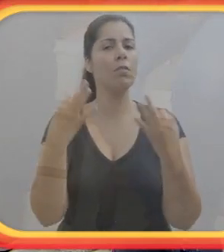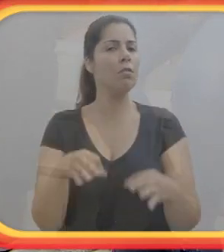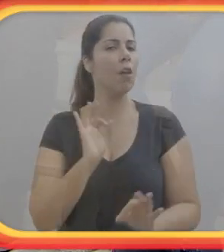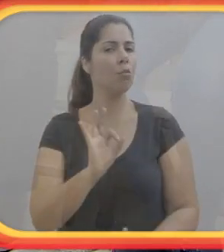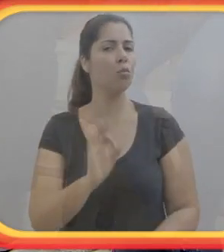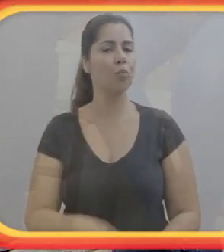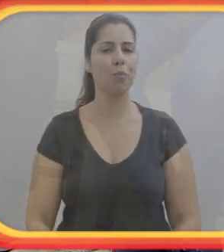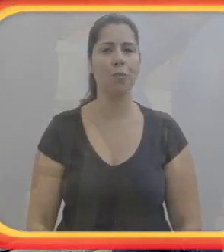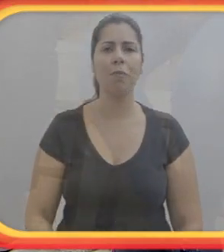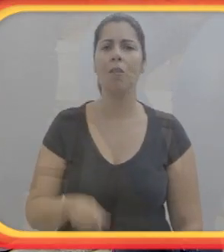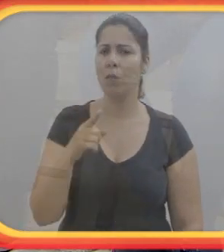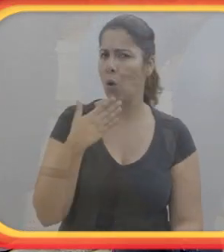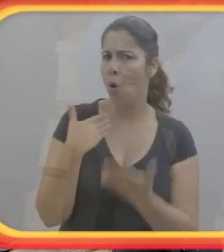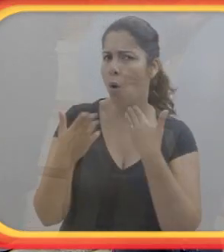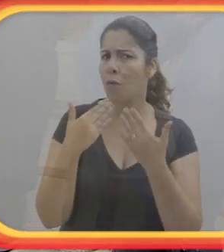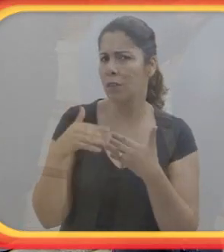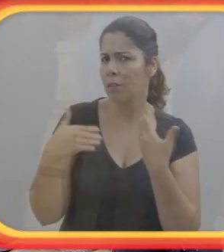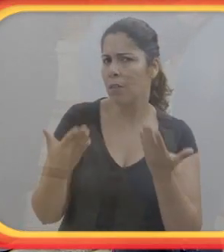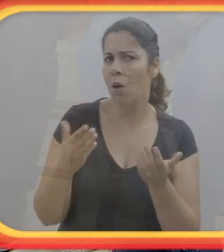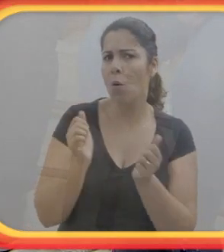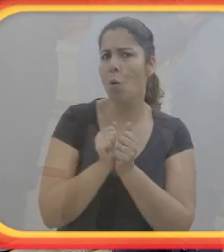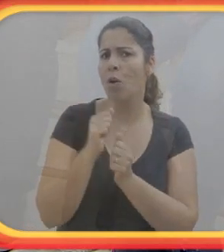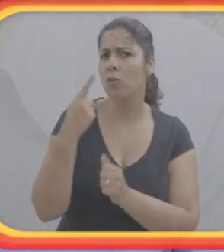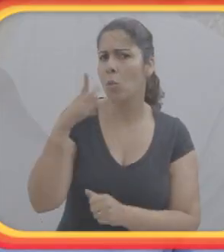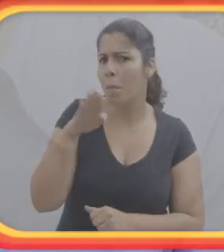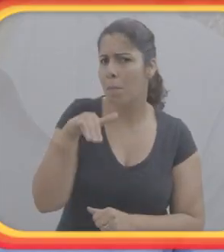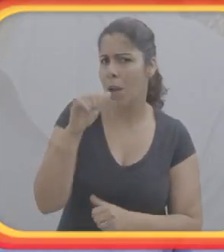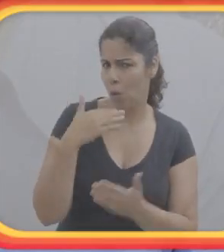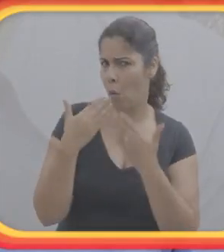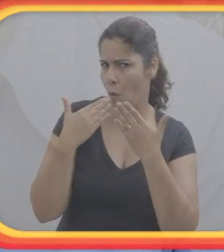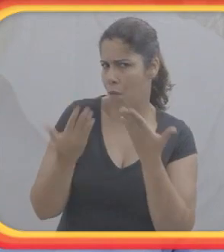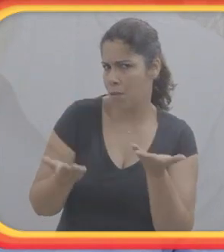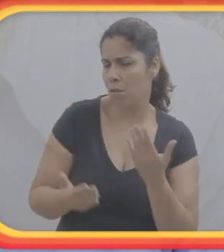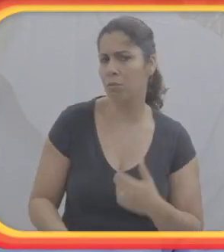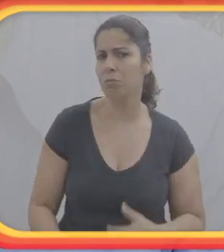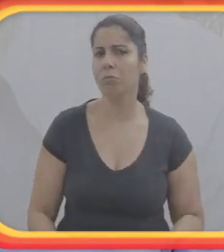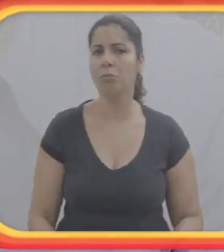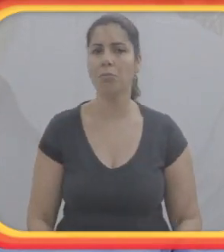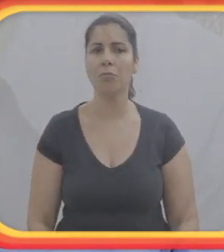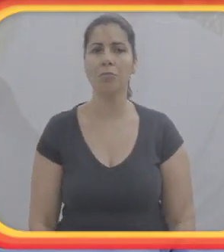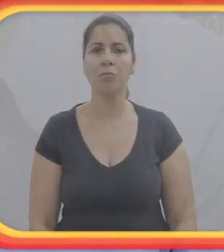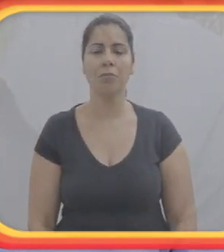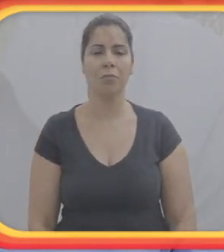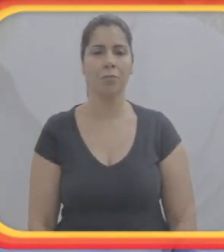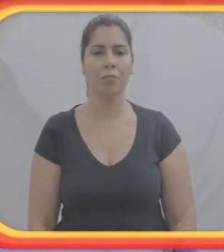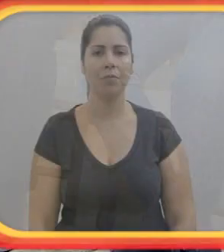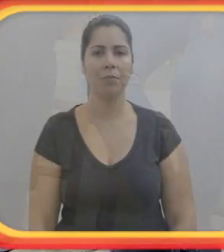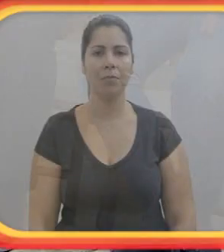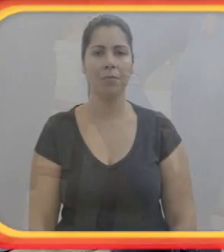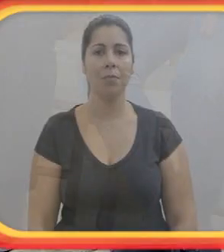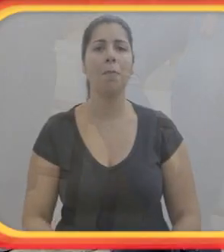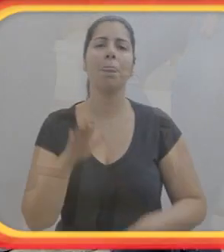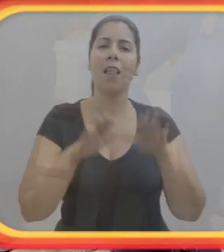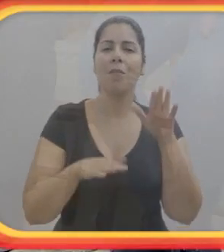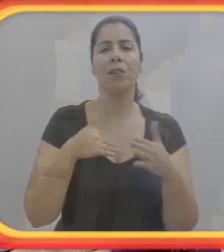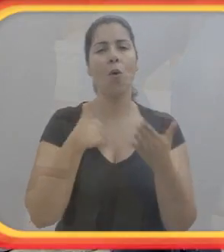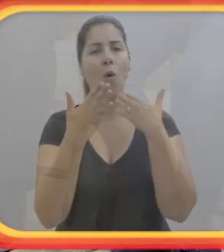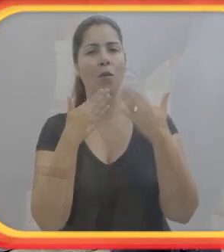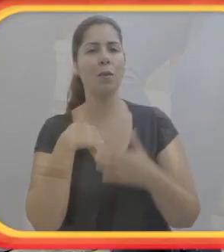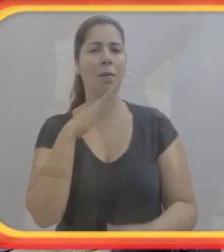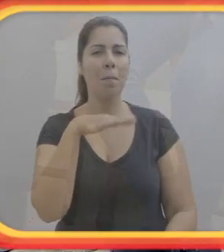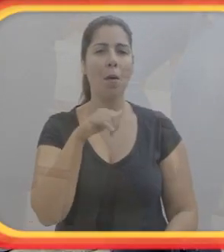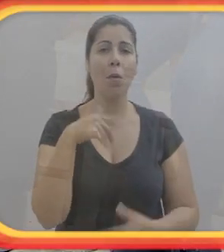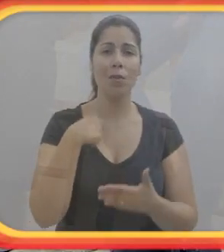vezes temos momentos de dificuldade de relacionar e outras coisas. A